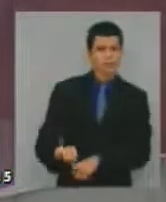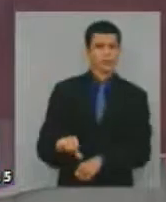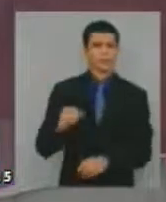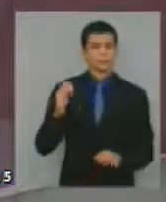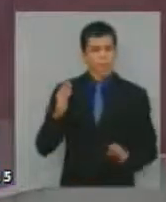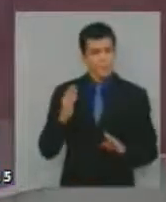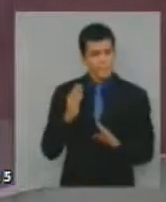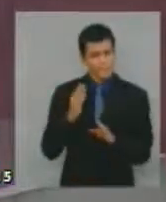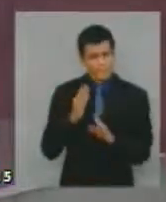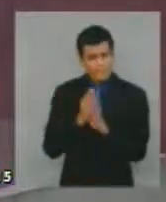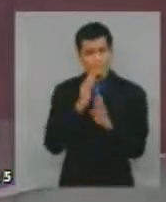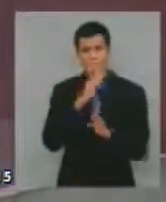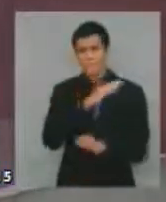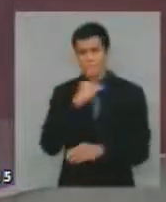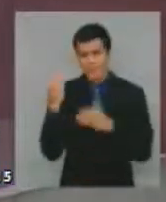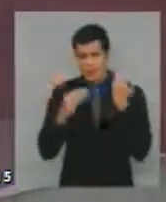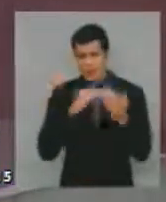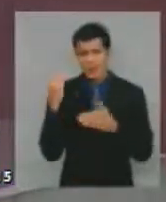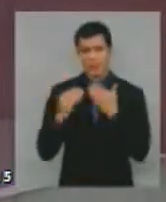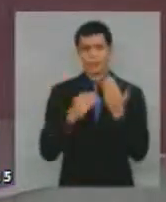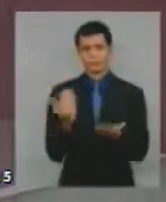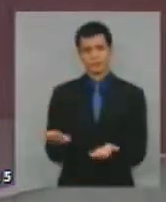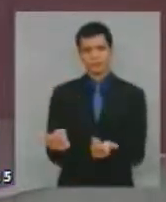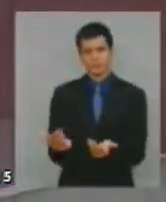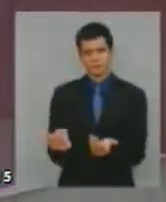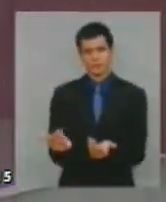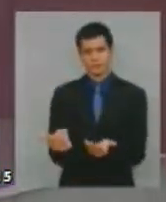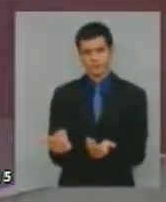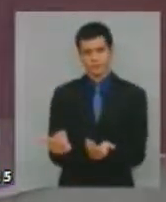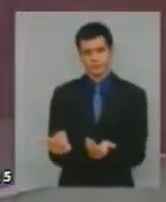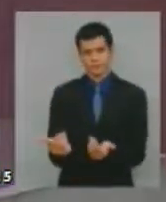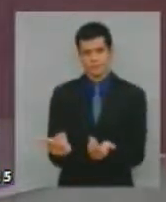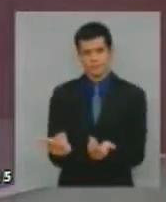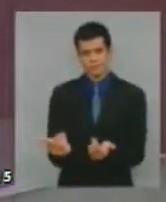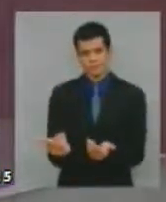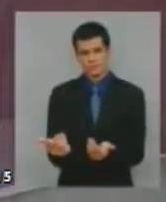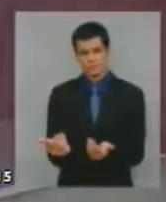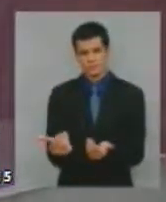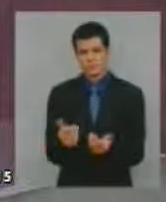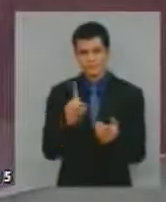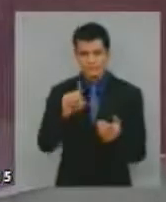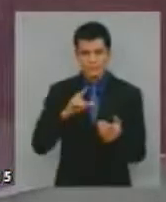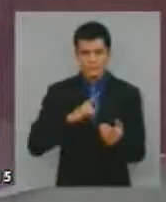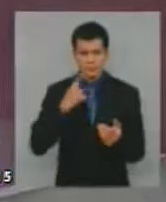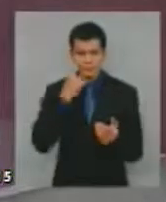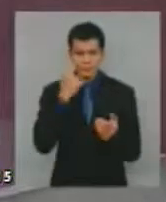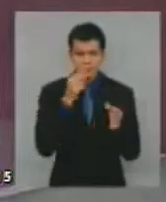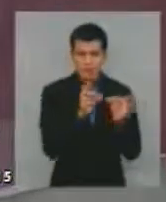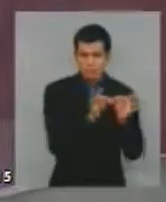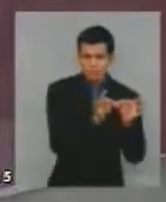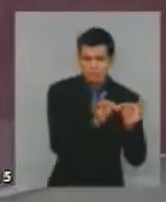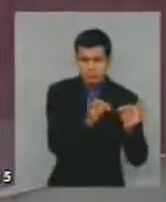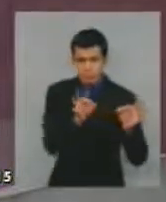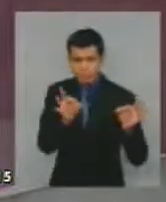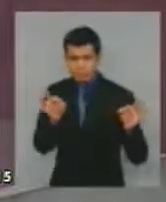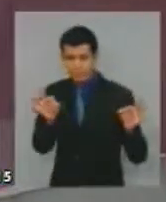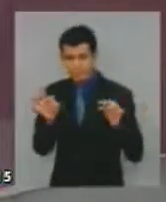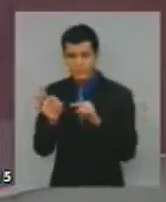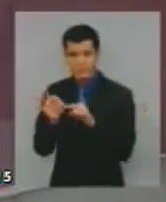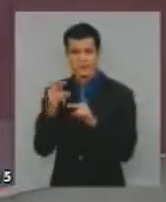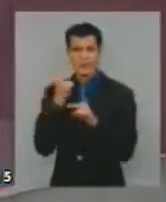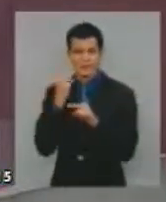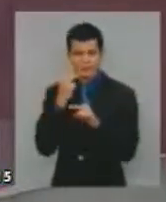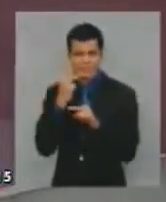adolescência. Aqui as 27 capitais, Fortaleza tem o pior indicador do Brasil entre